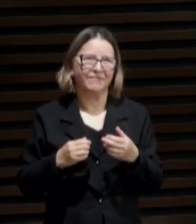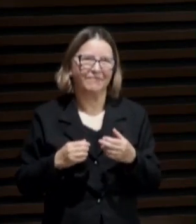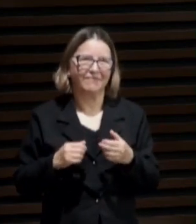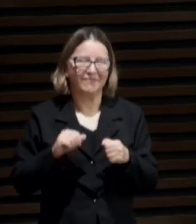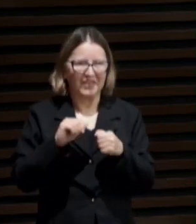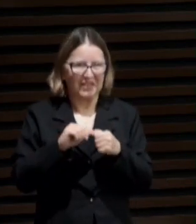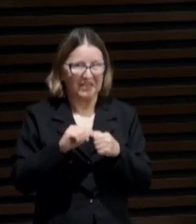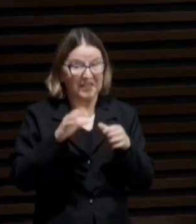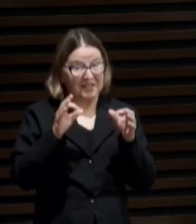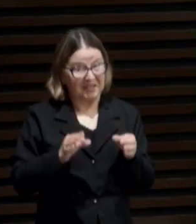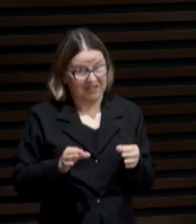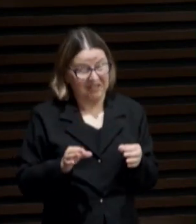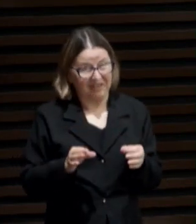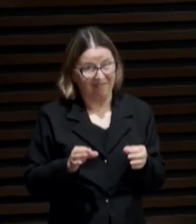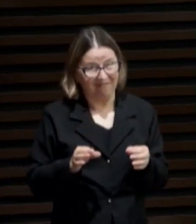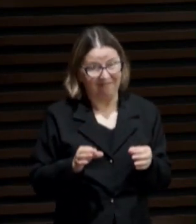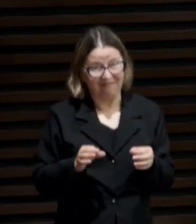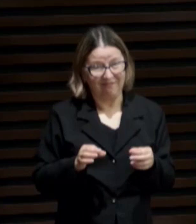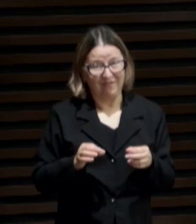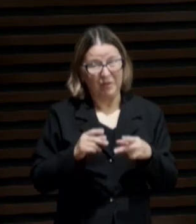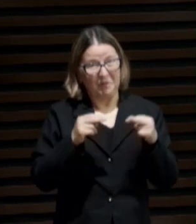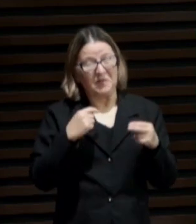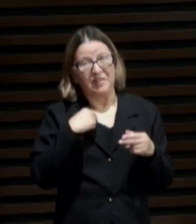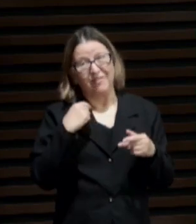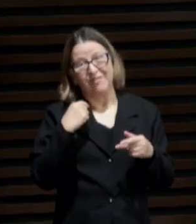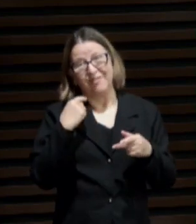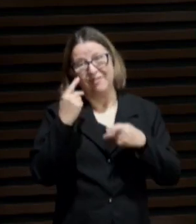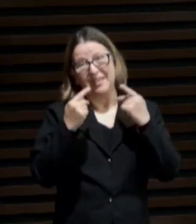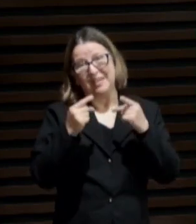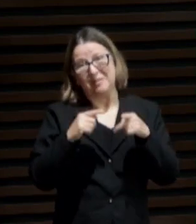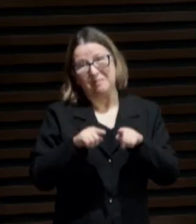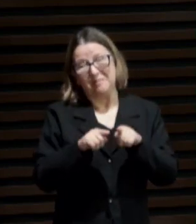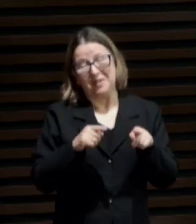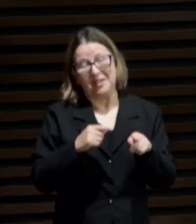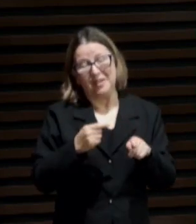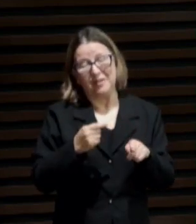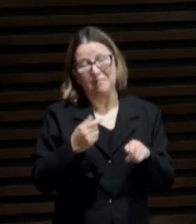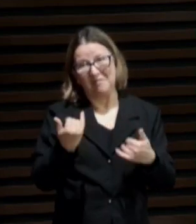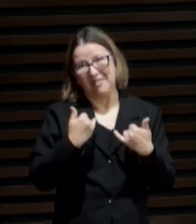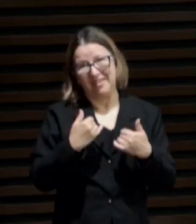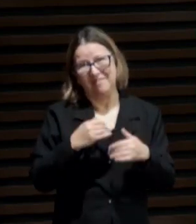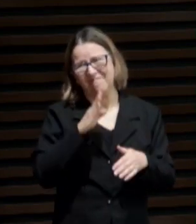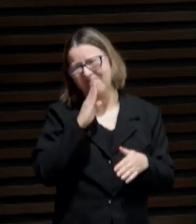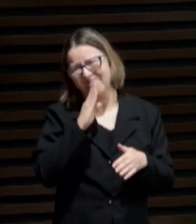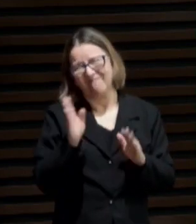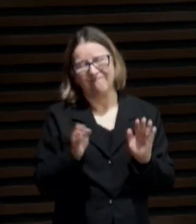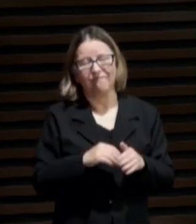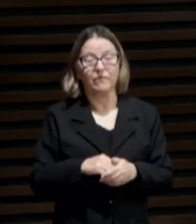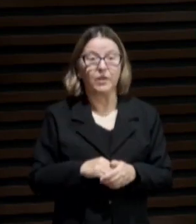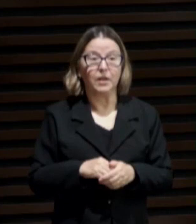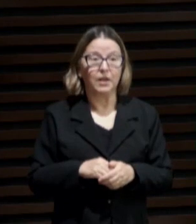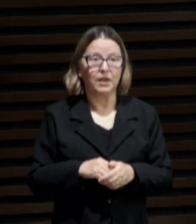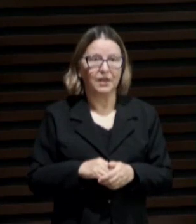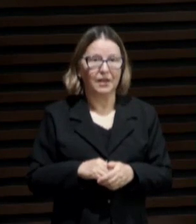ar. E isso acontece principalmente quando a sua língua passa diante do seu pensamento. Oi,